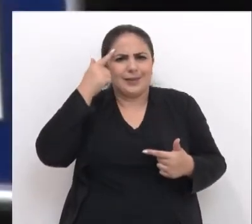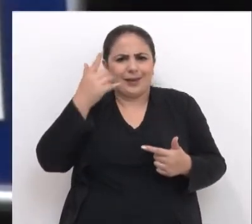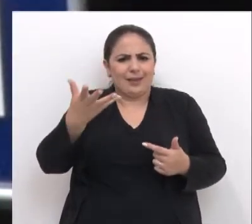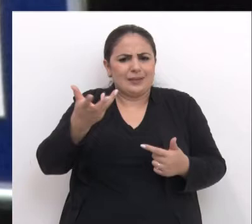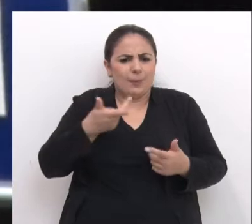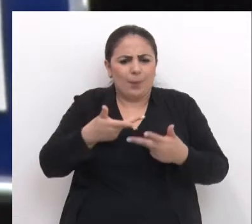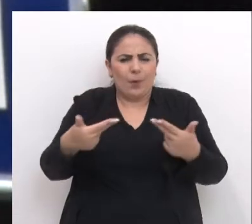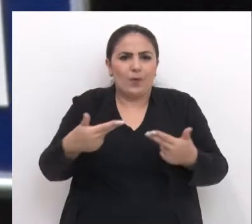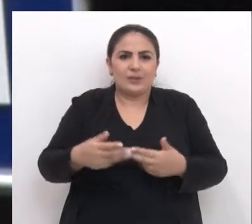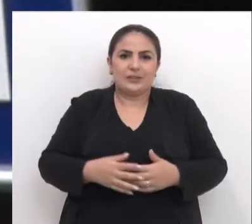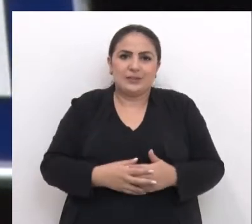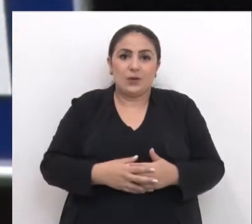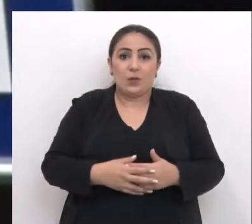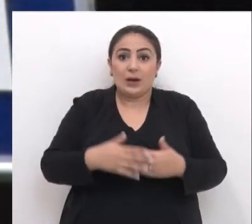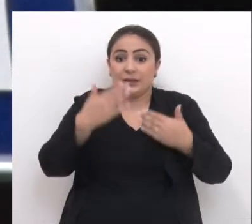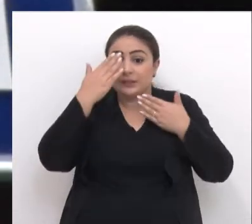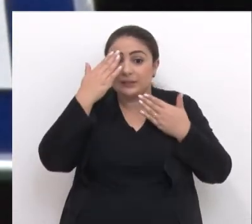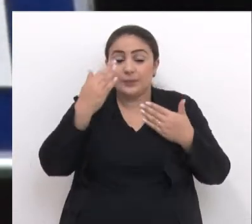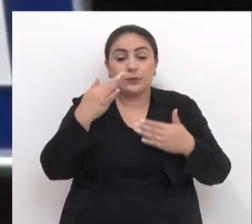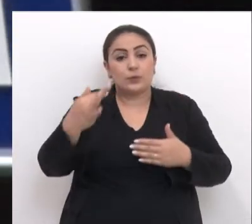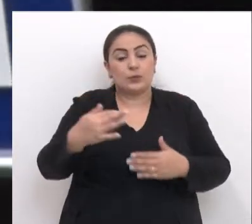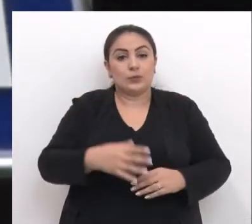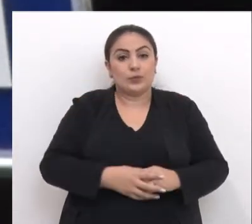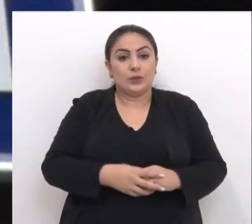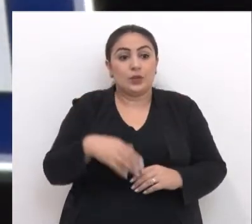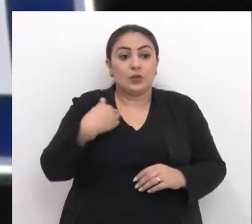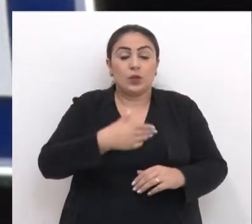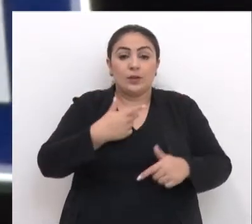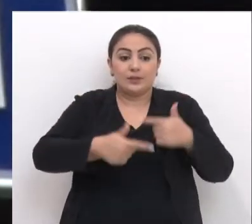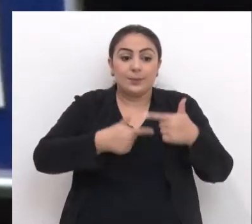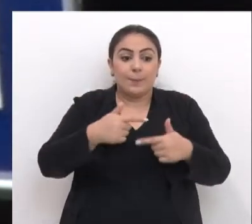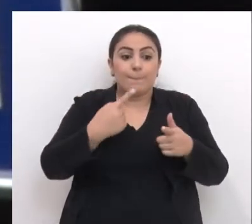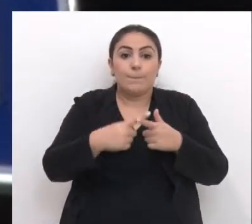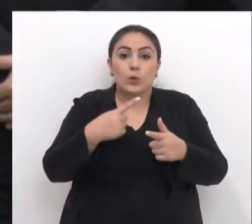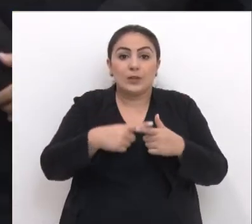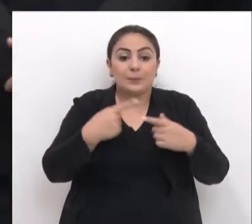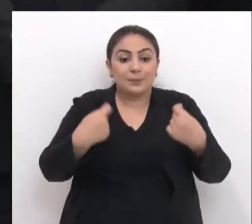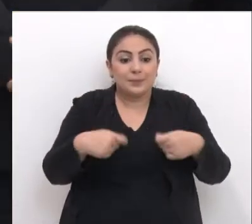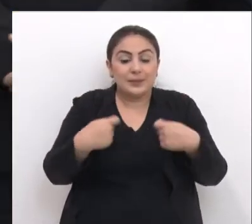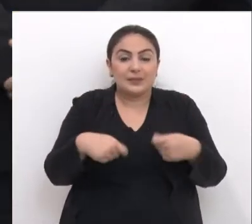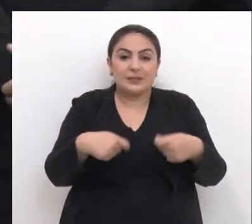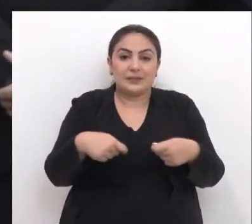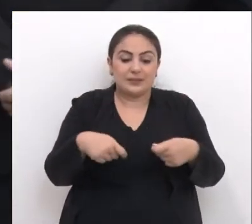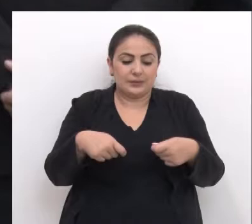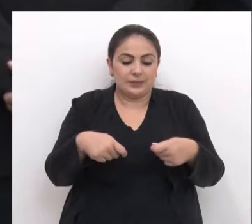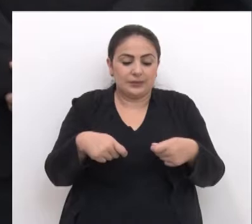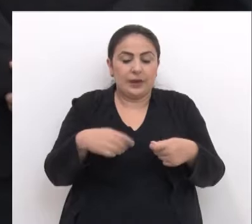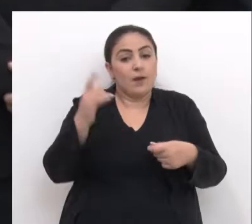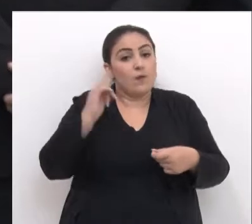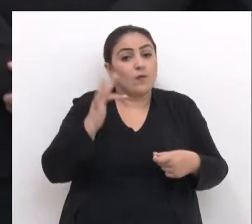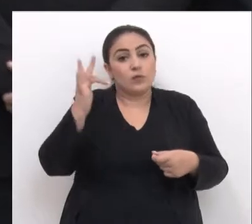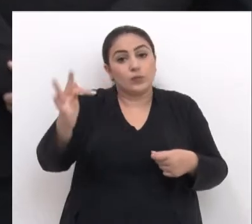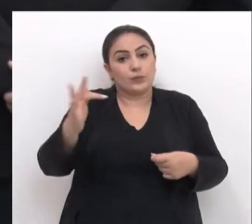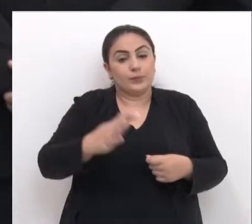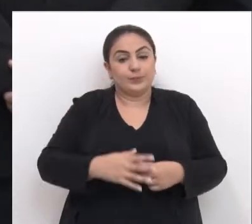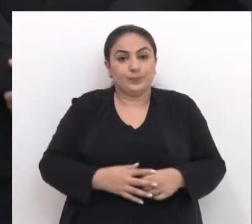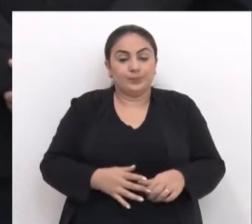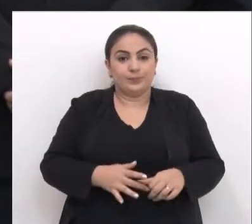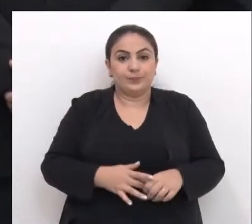né, no agradecimento futuro. A gente trabalha porque precisa, porque é o futuro.